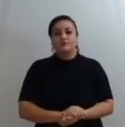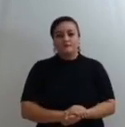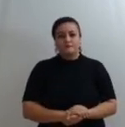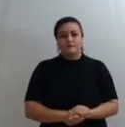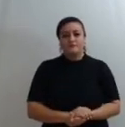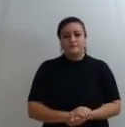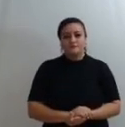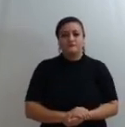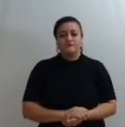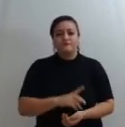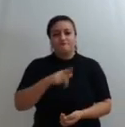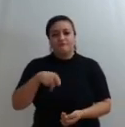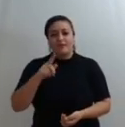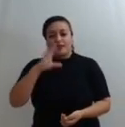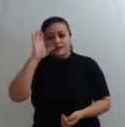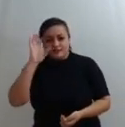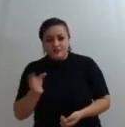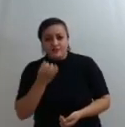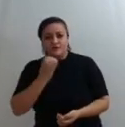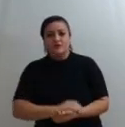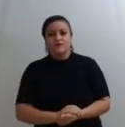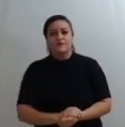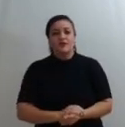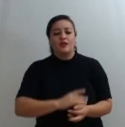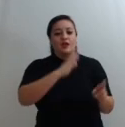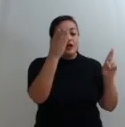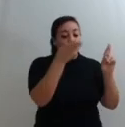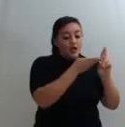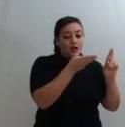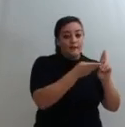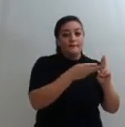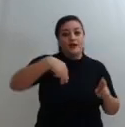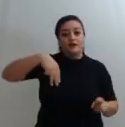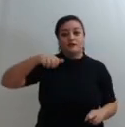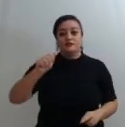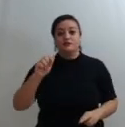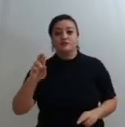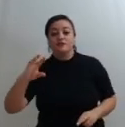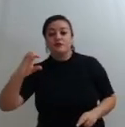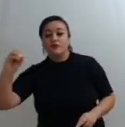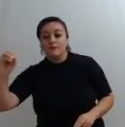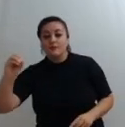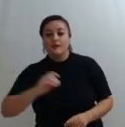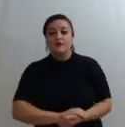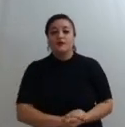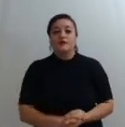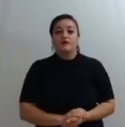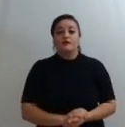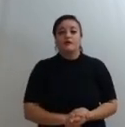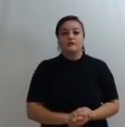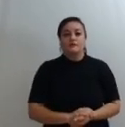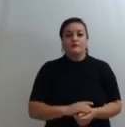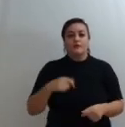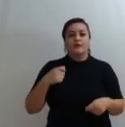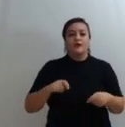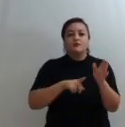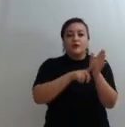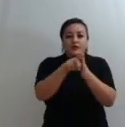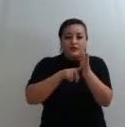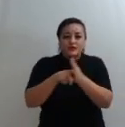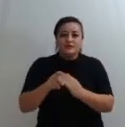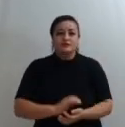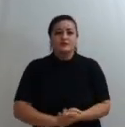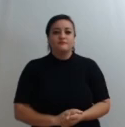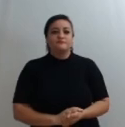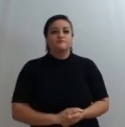da ordem, aqui o impetrado, o paciente era Marco Antônio dos Reis Gomes, e o que se analisava era justamente